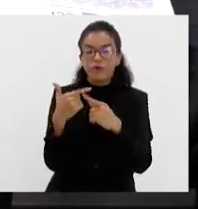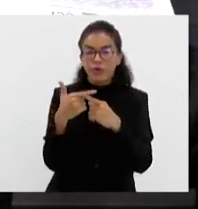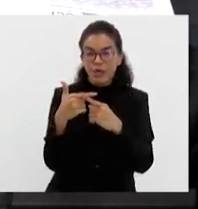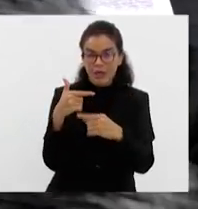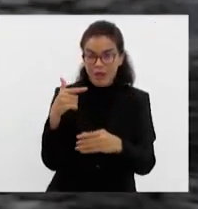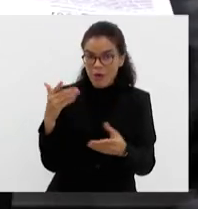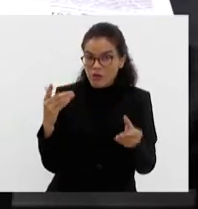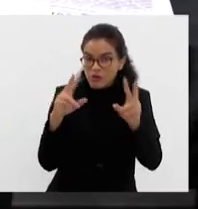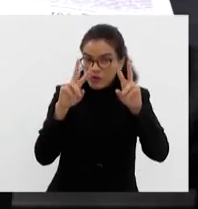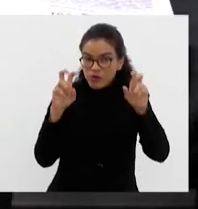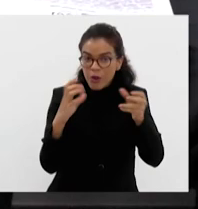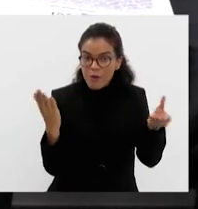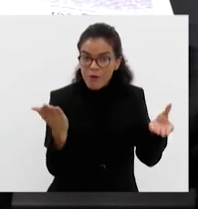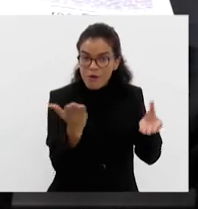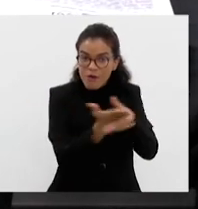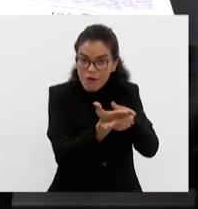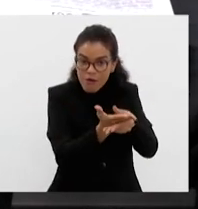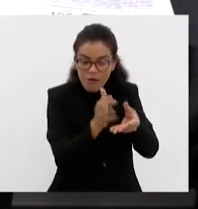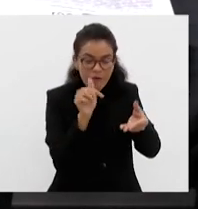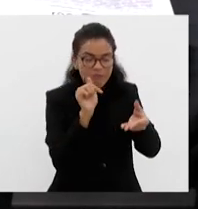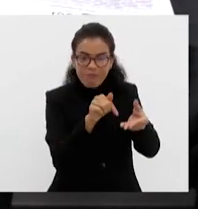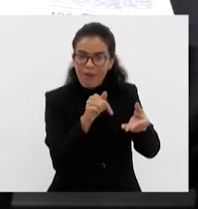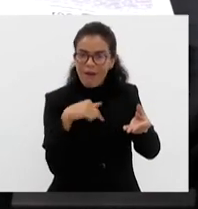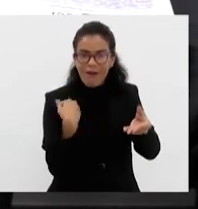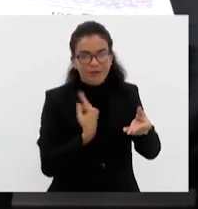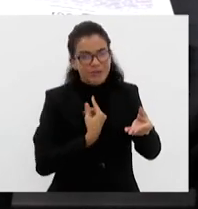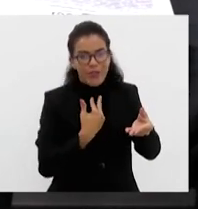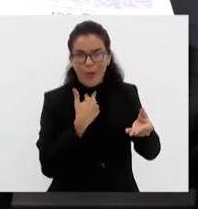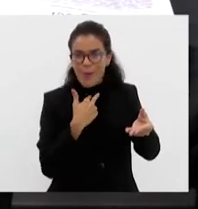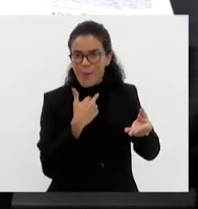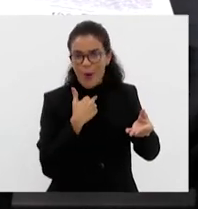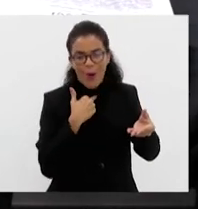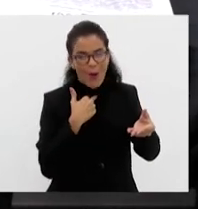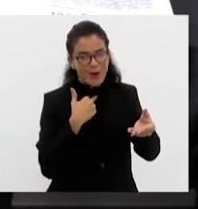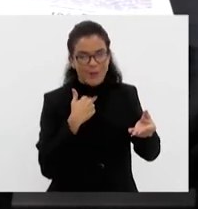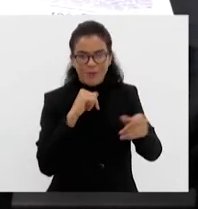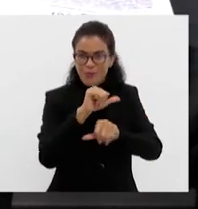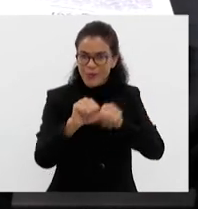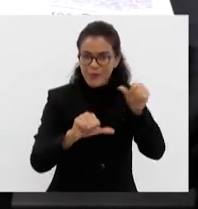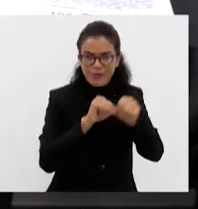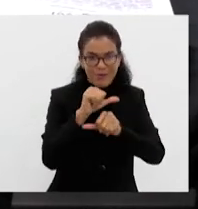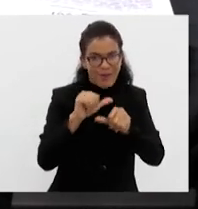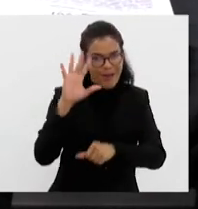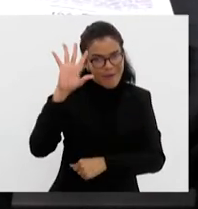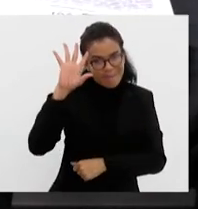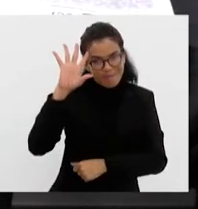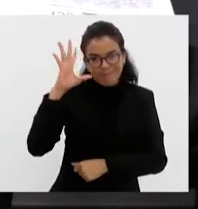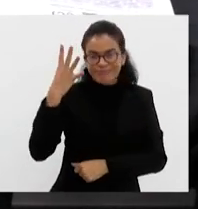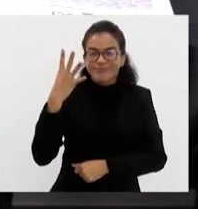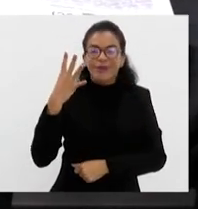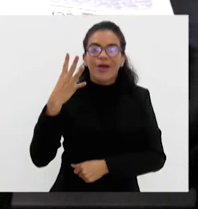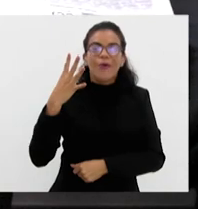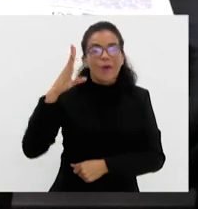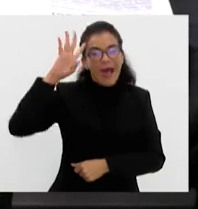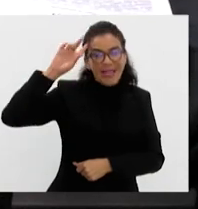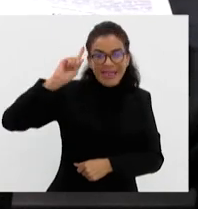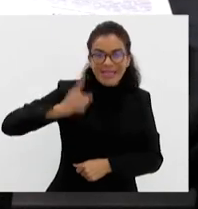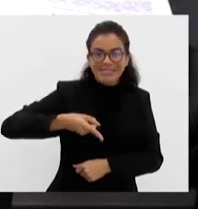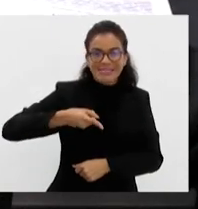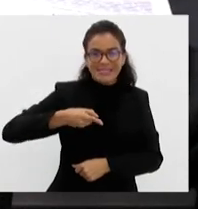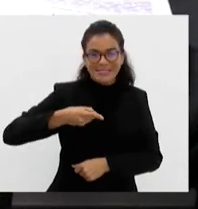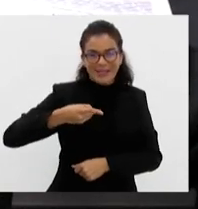nós não temos como mudar uma decisão de um membro do Poder Judiciário